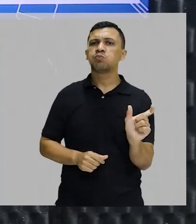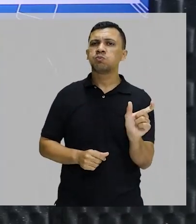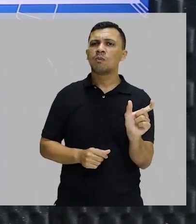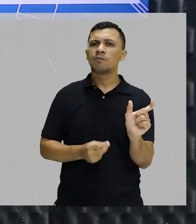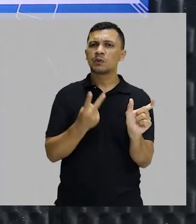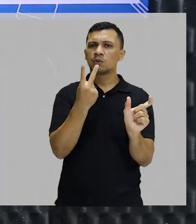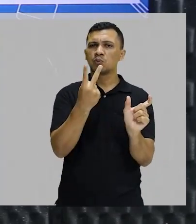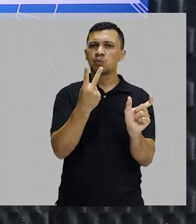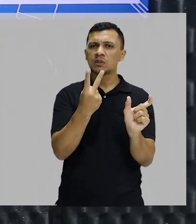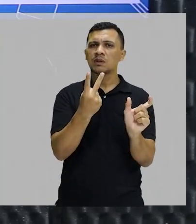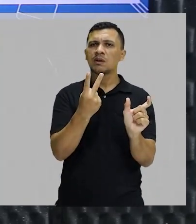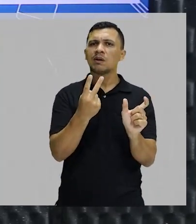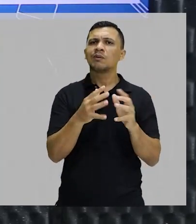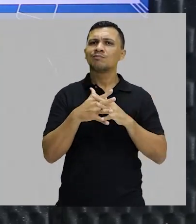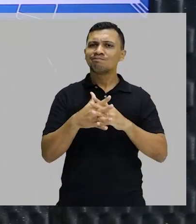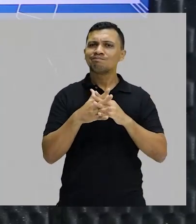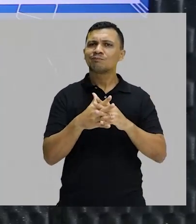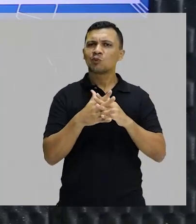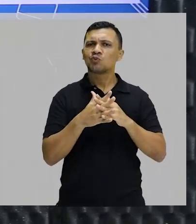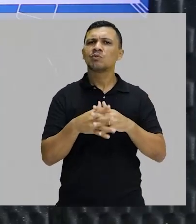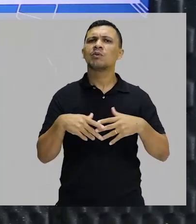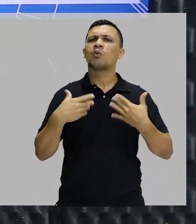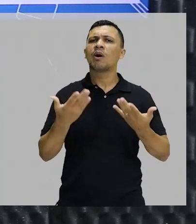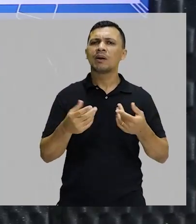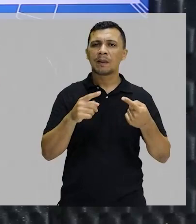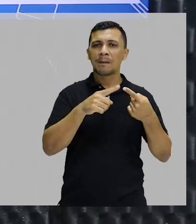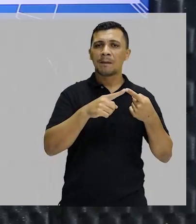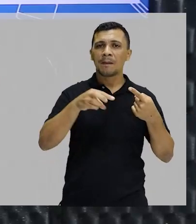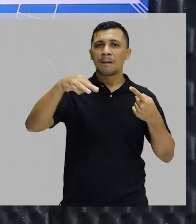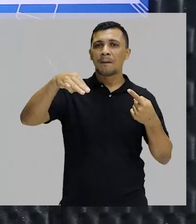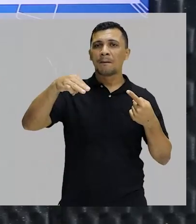muito confundir ainda, o mas e o